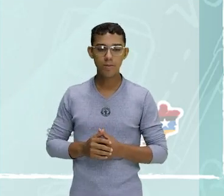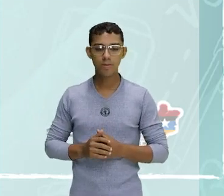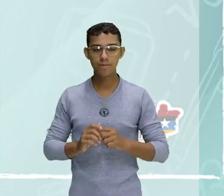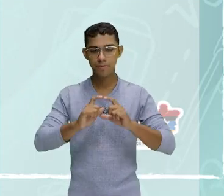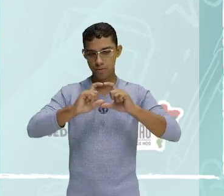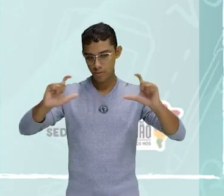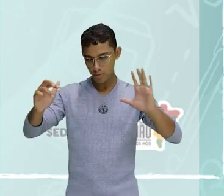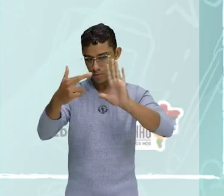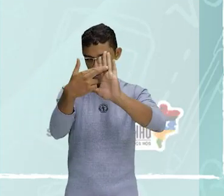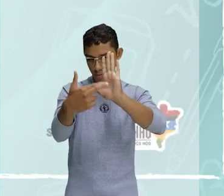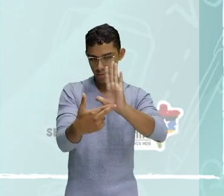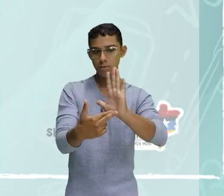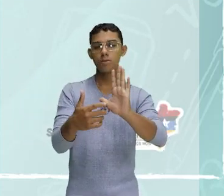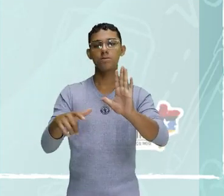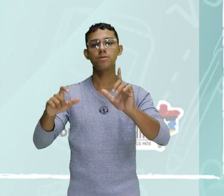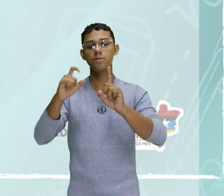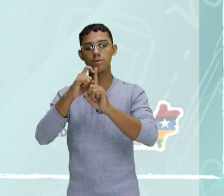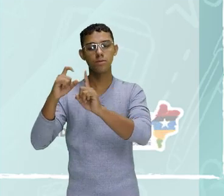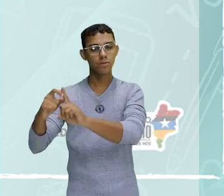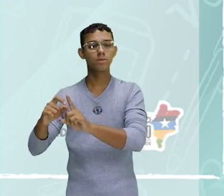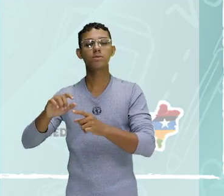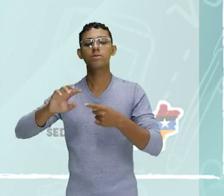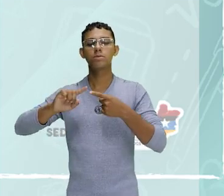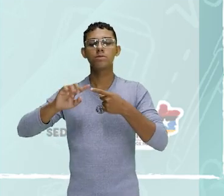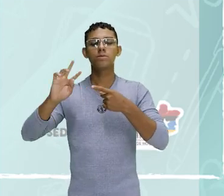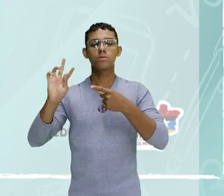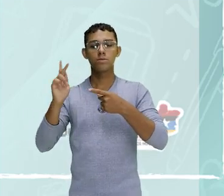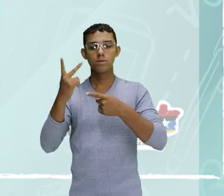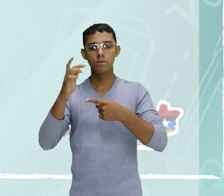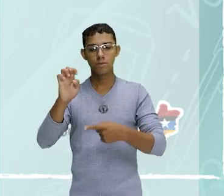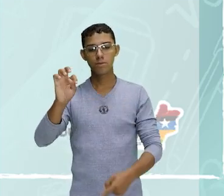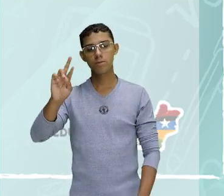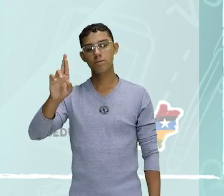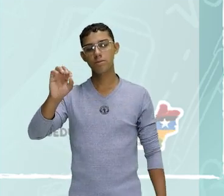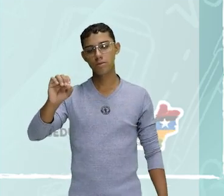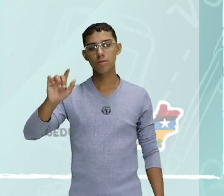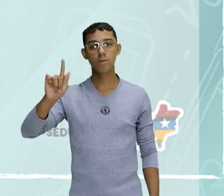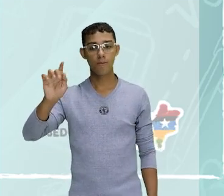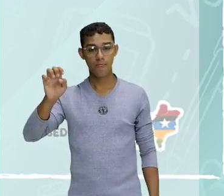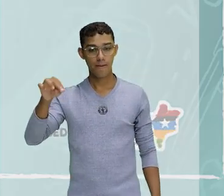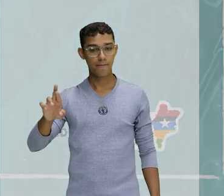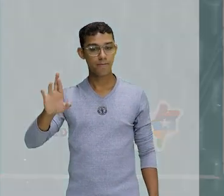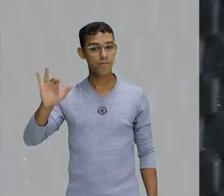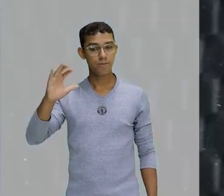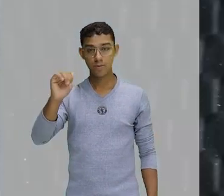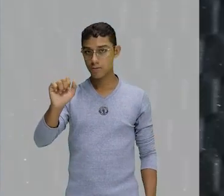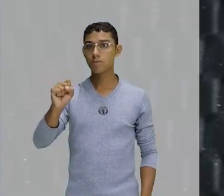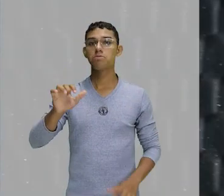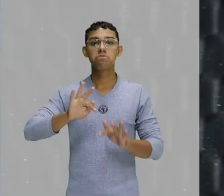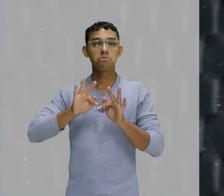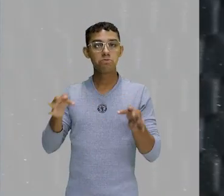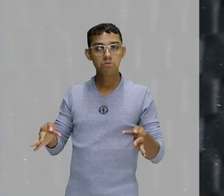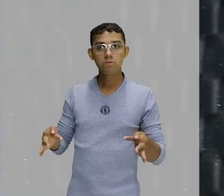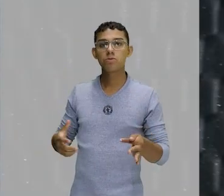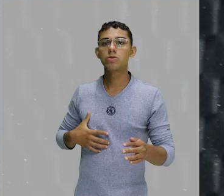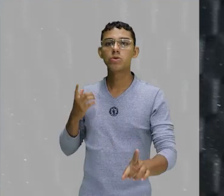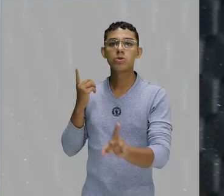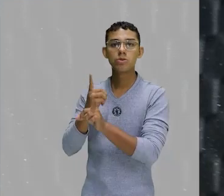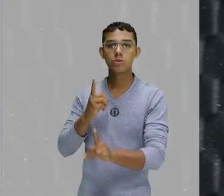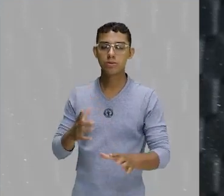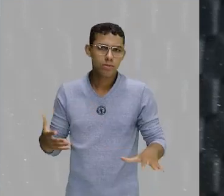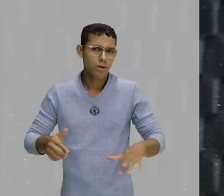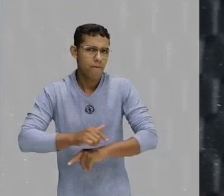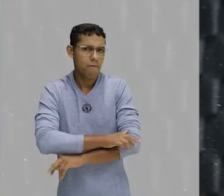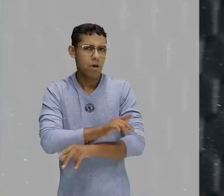heterogenéricas, tá? Elas são bem simples e bem comuns. Aí vocês podem me perguntar, professora, tem